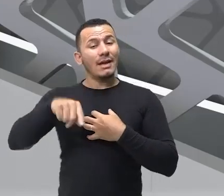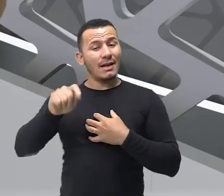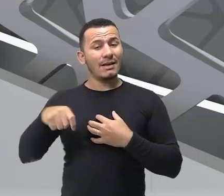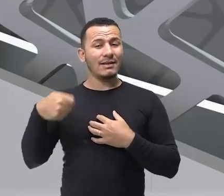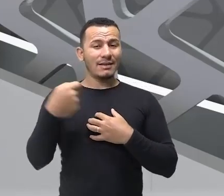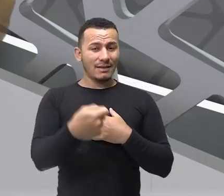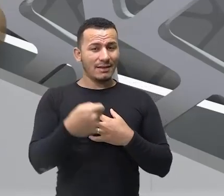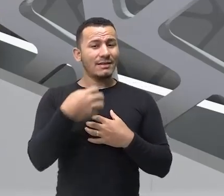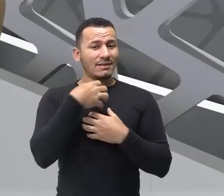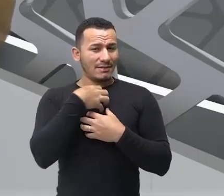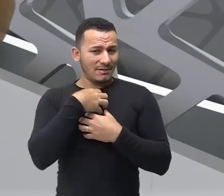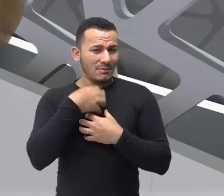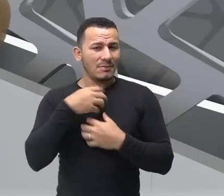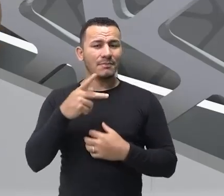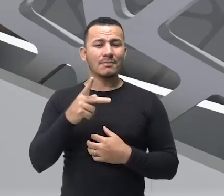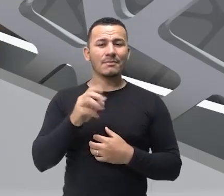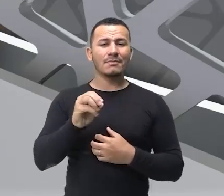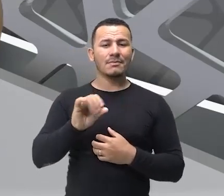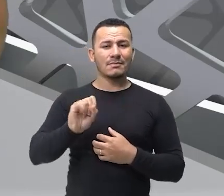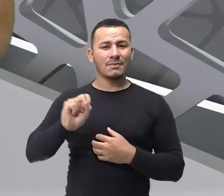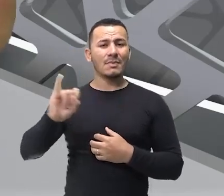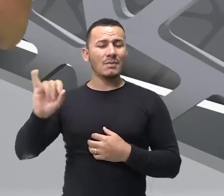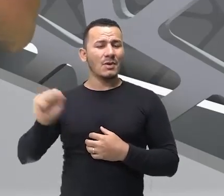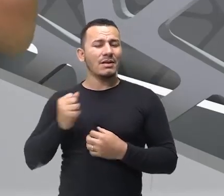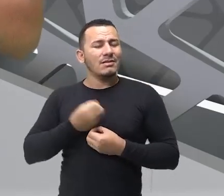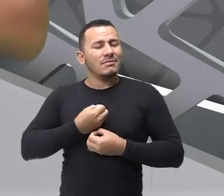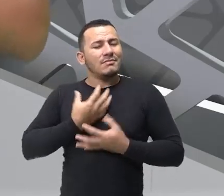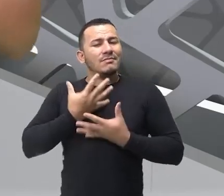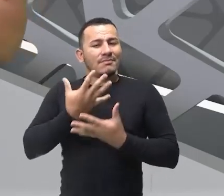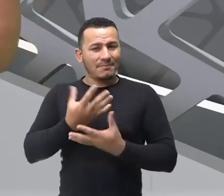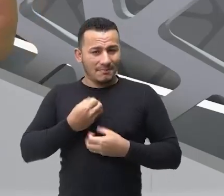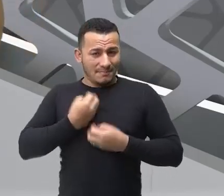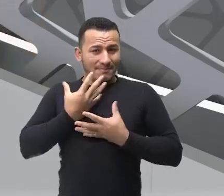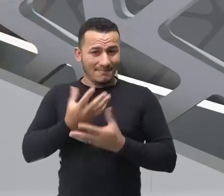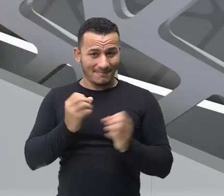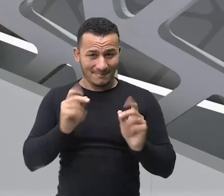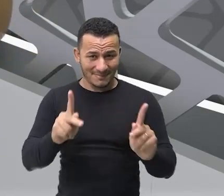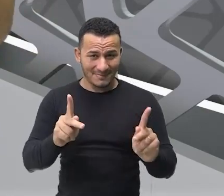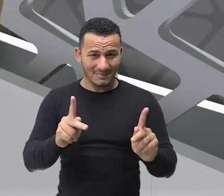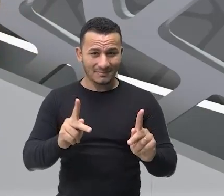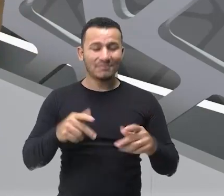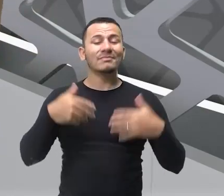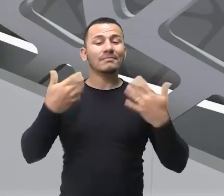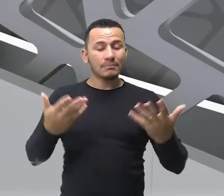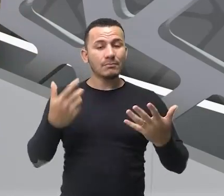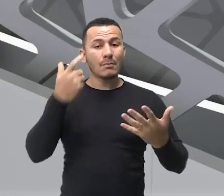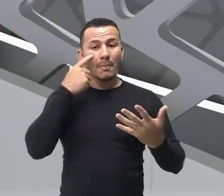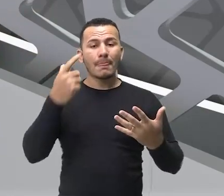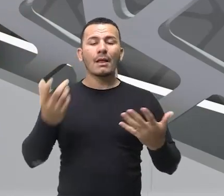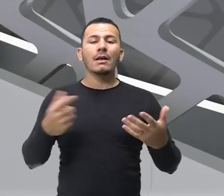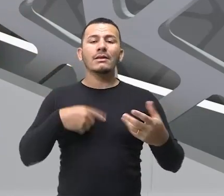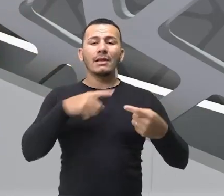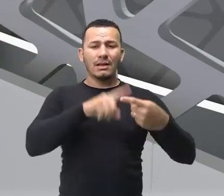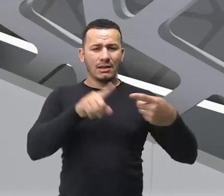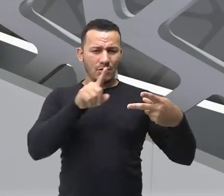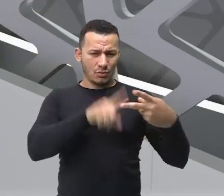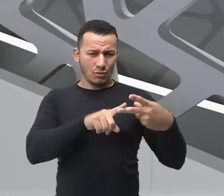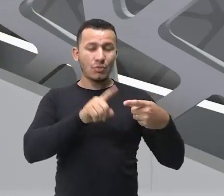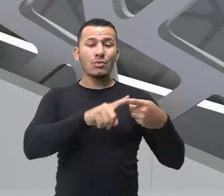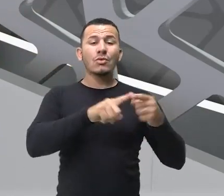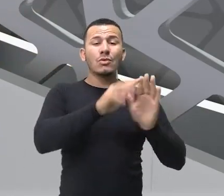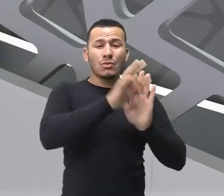daí é o sentimento, é a poesia aflorando na gente. Ok, gente? Então observe que os nossos 2 textos